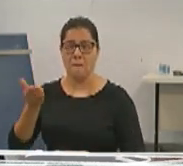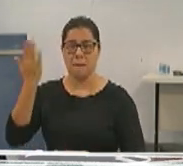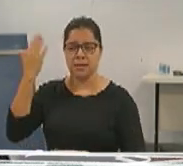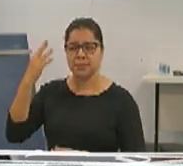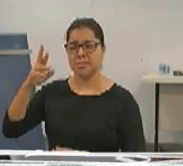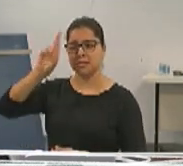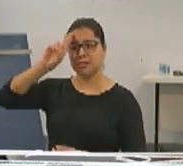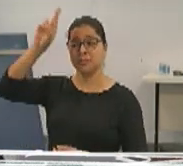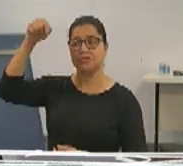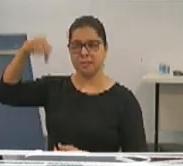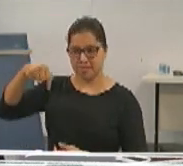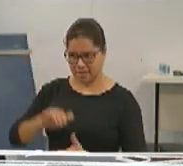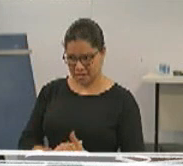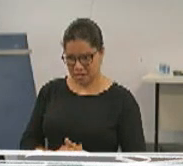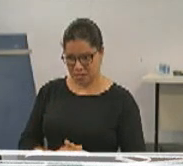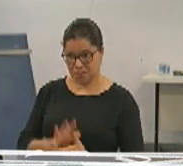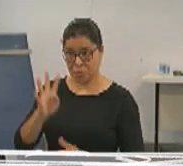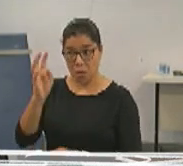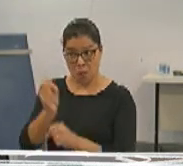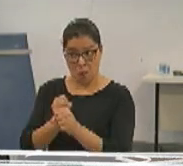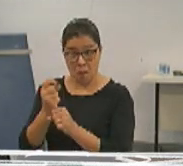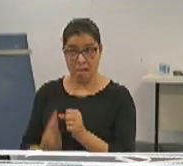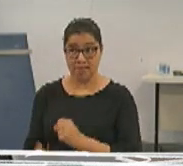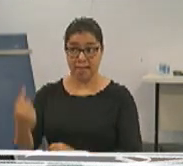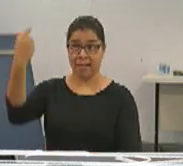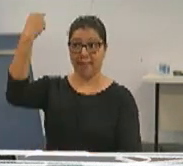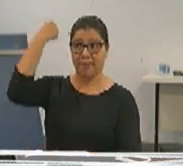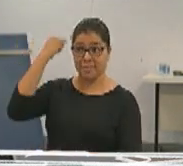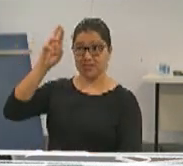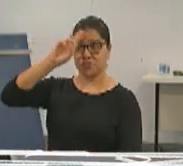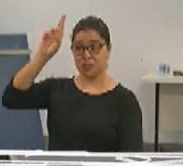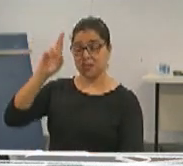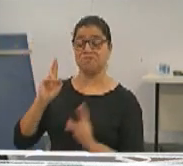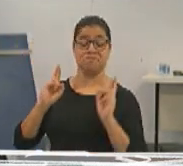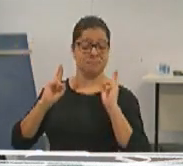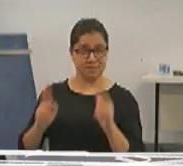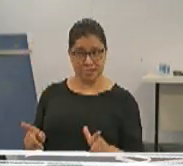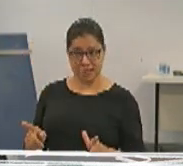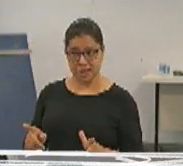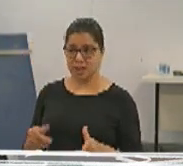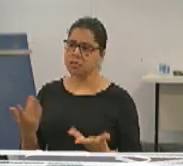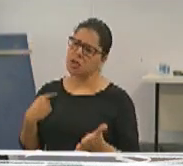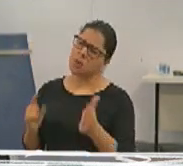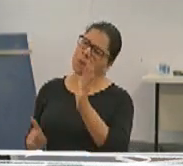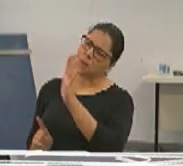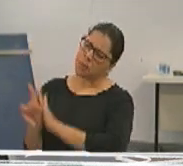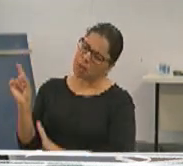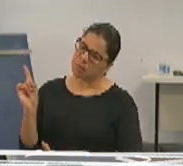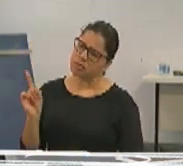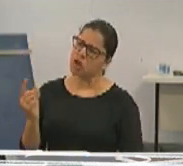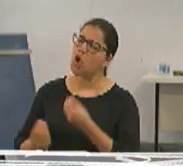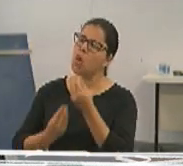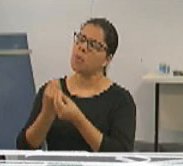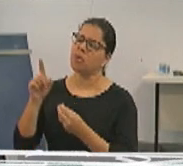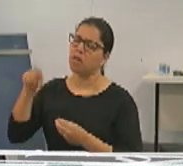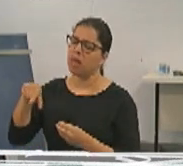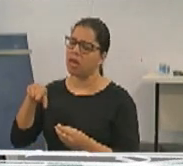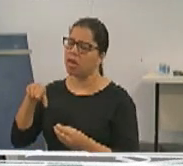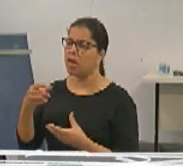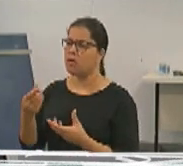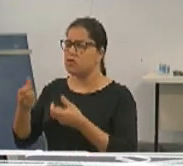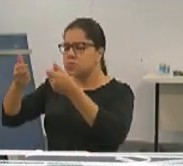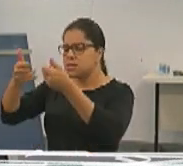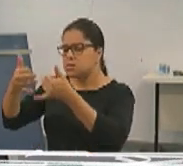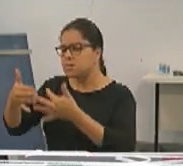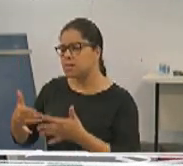hospital há quatro anos atrás, né? E eu gostaria de saber do senhor, como que é a gestão de conflitos dentro da sua faculdade